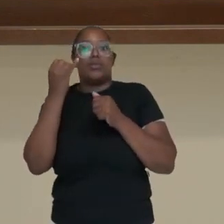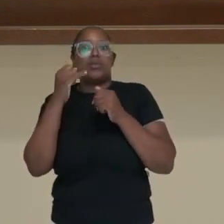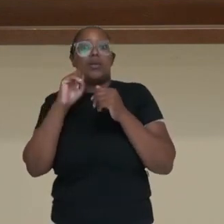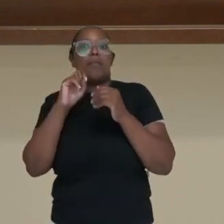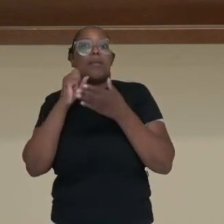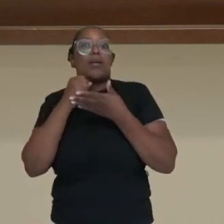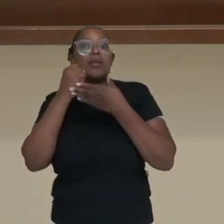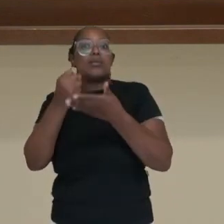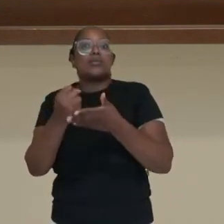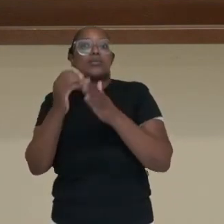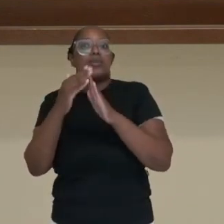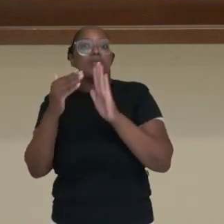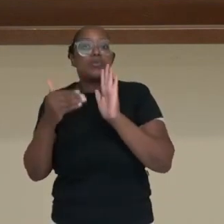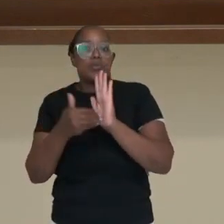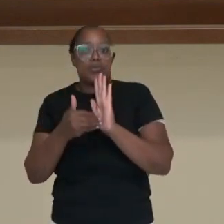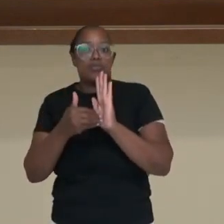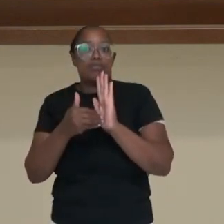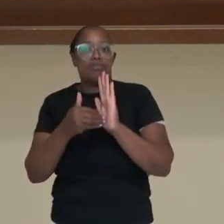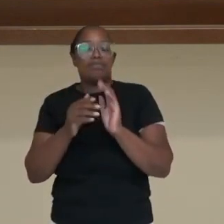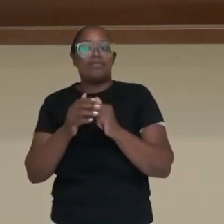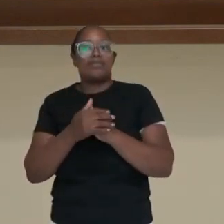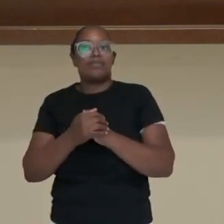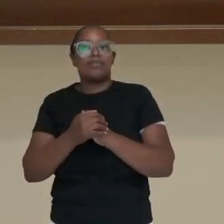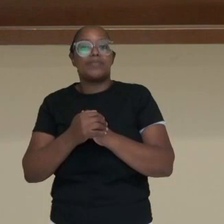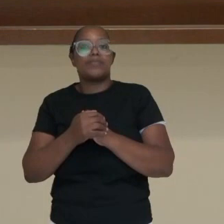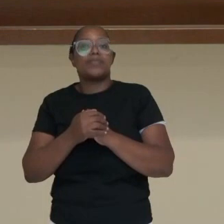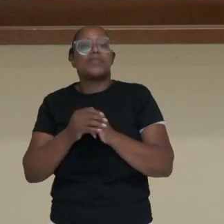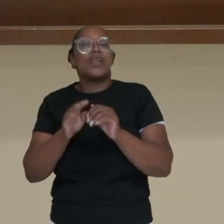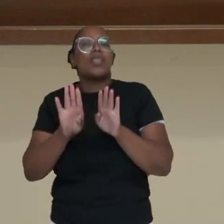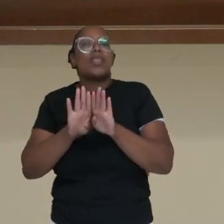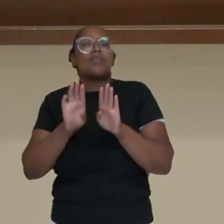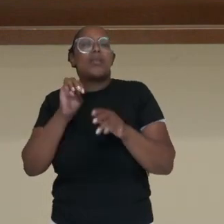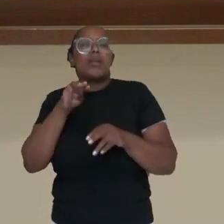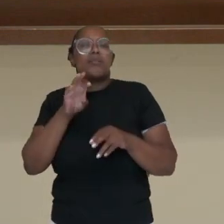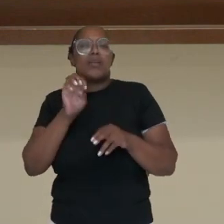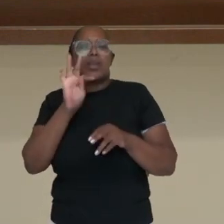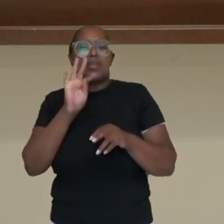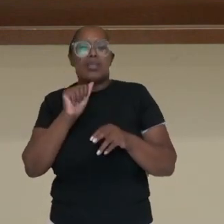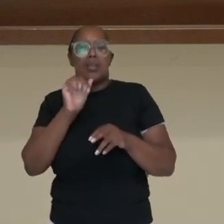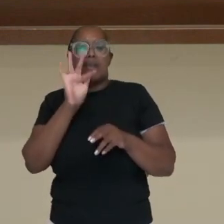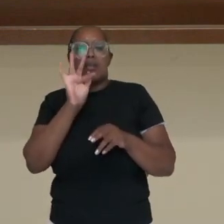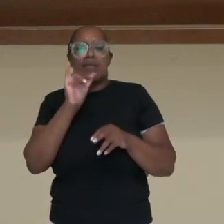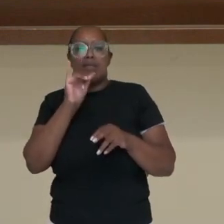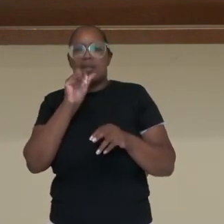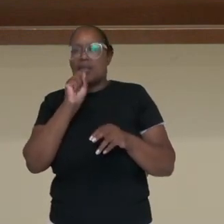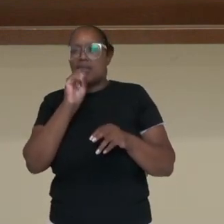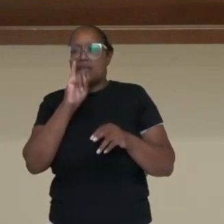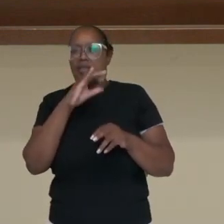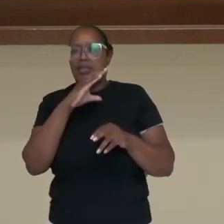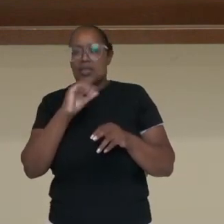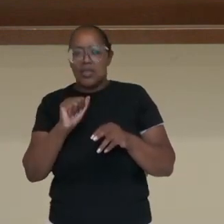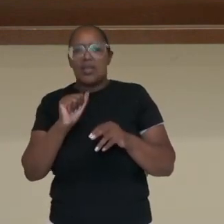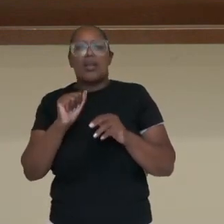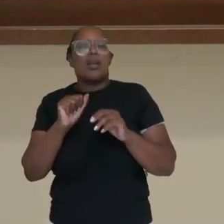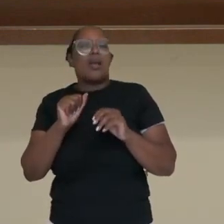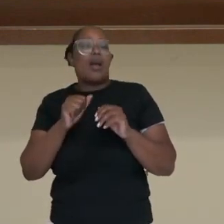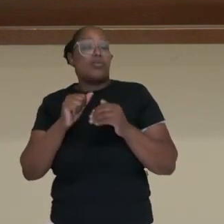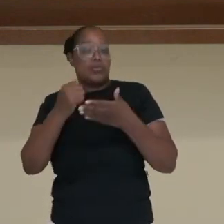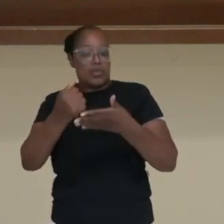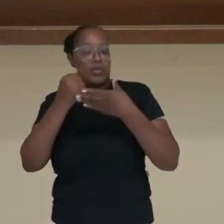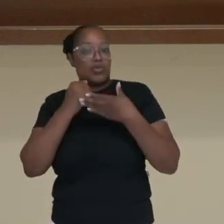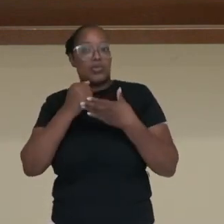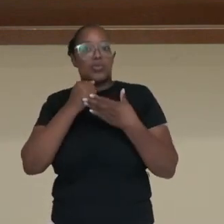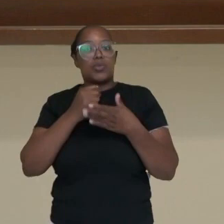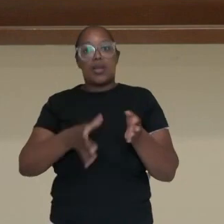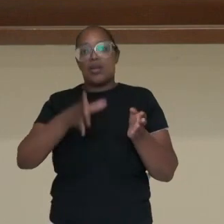sobre a sensibilidade. A metafísica aristotélica nos permite compreender melhor a sua ética